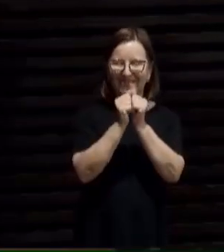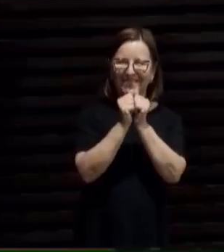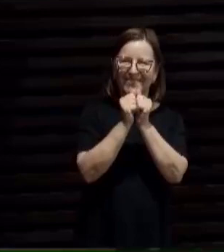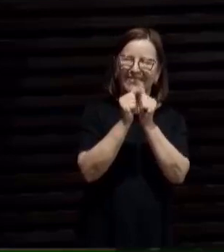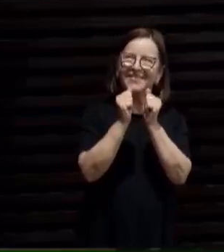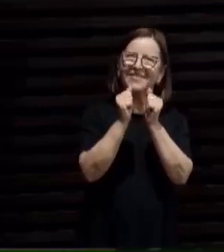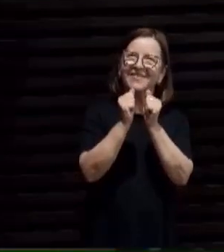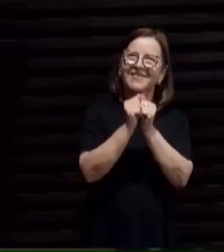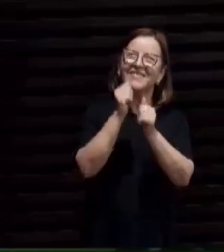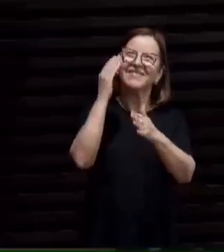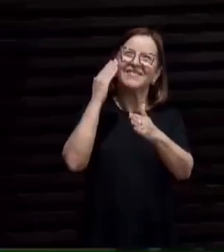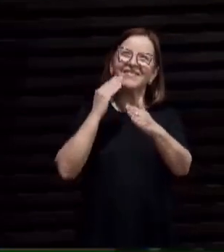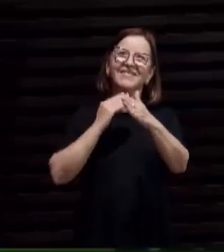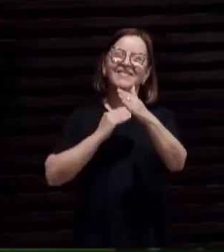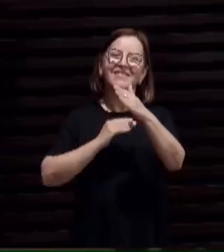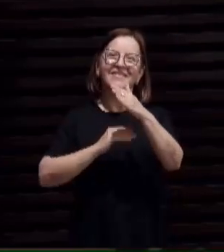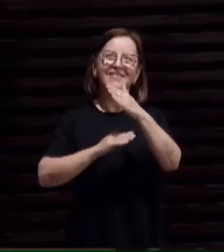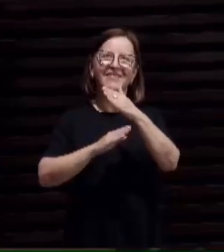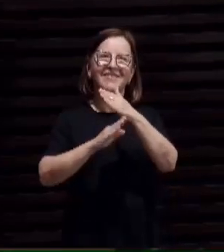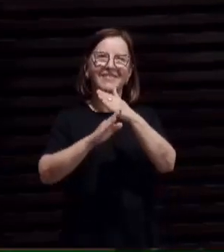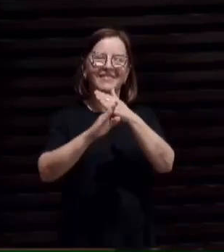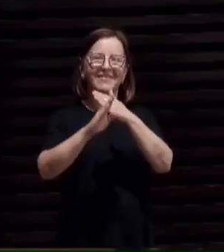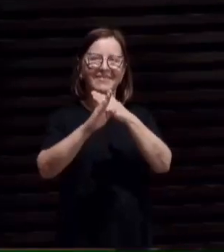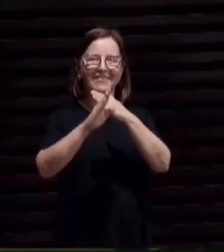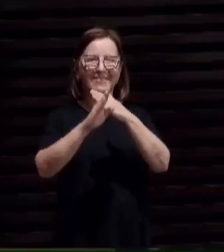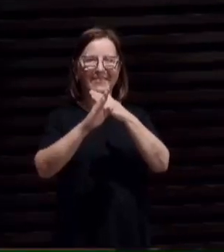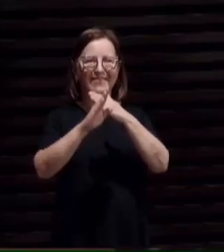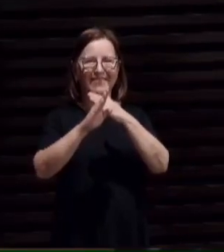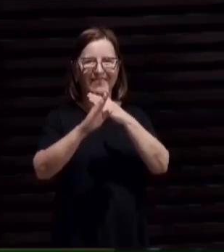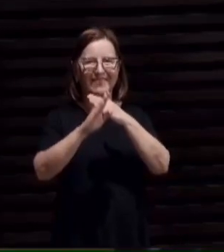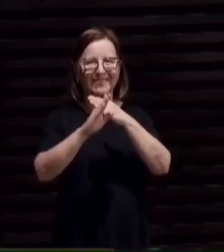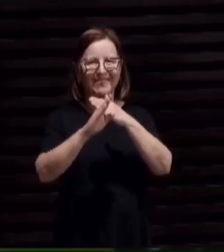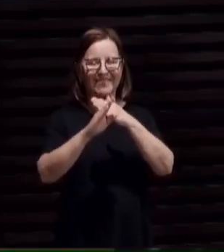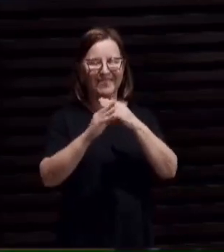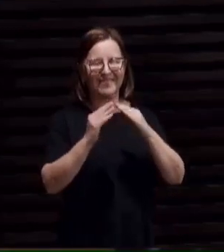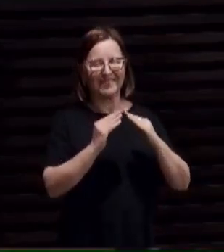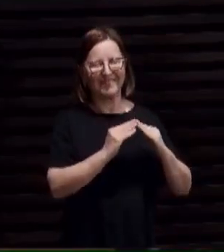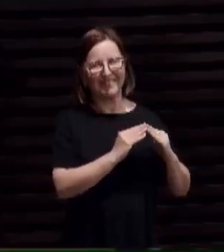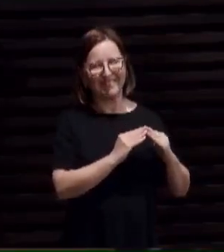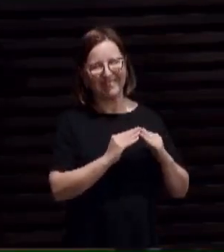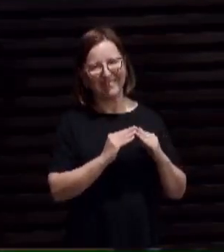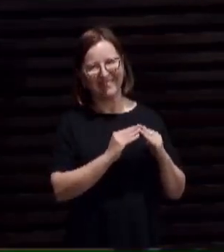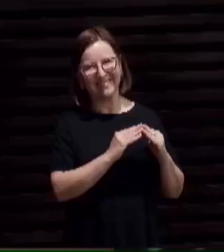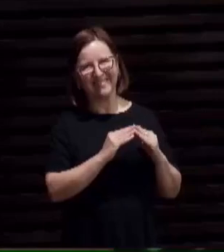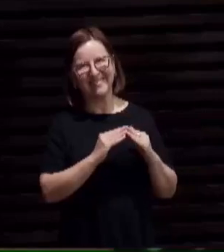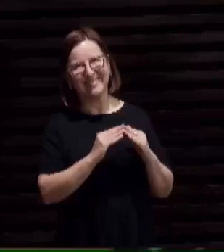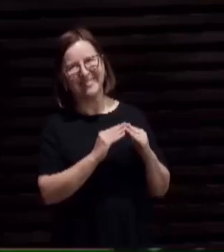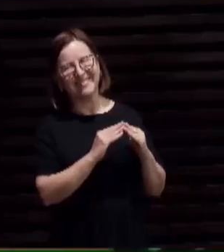contigo irei então